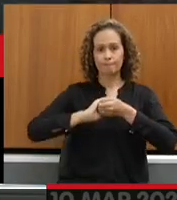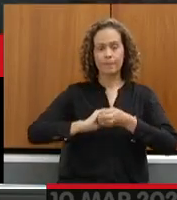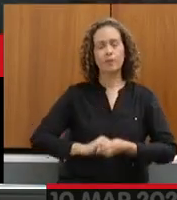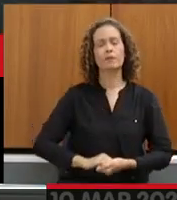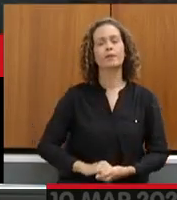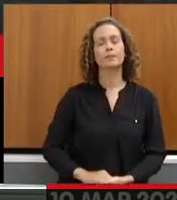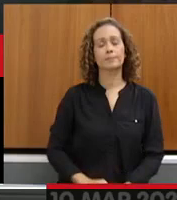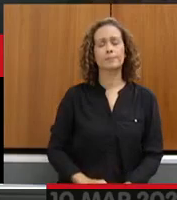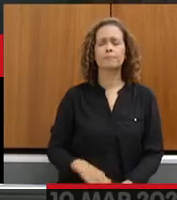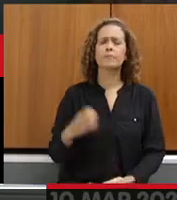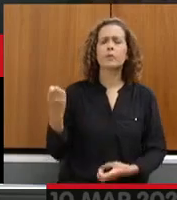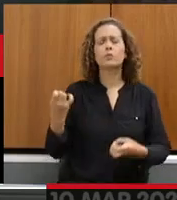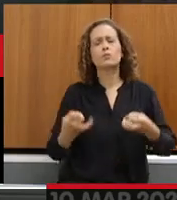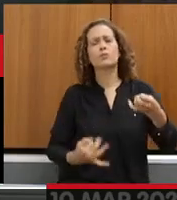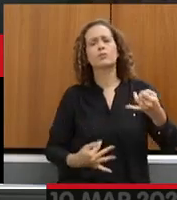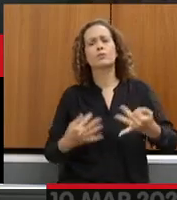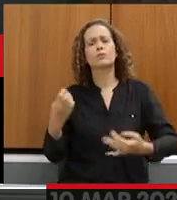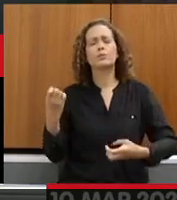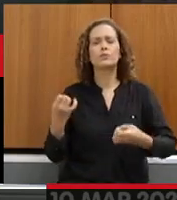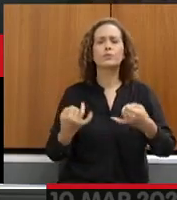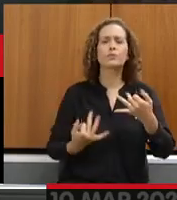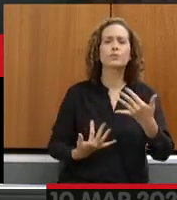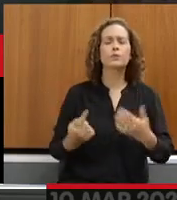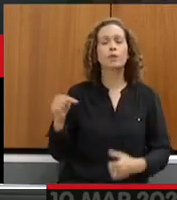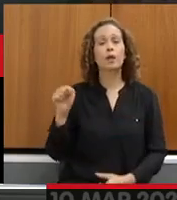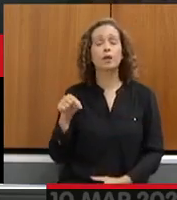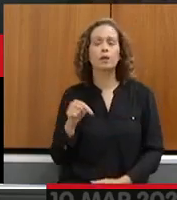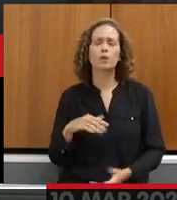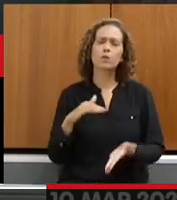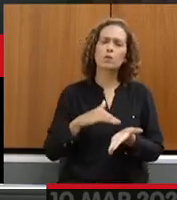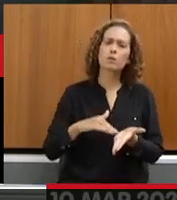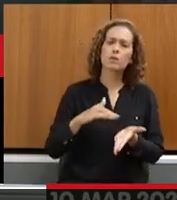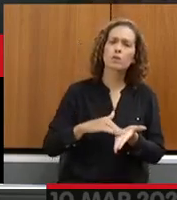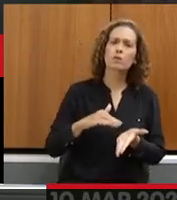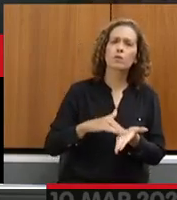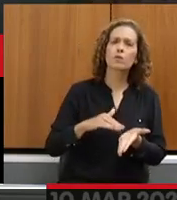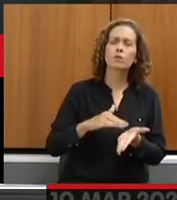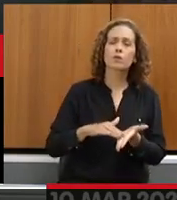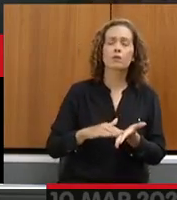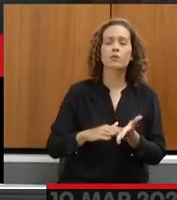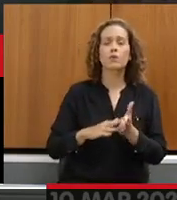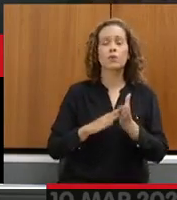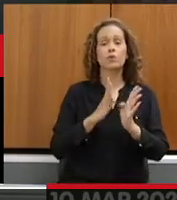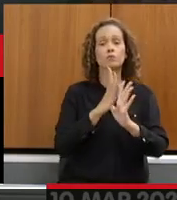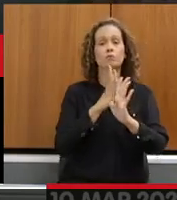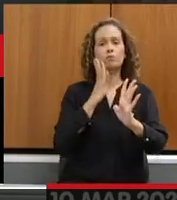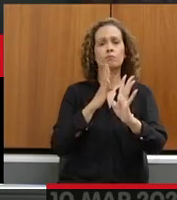me falaram se aqui que o nosso secretário ou favor de fura-fila